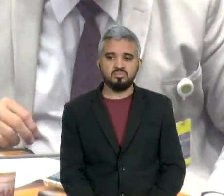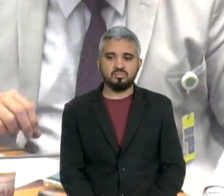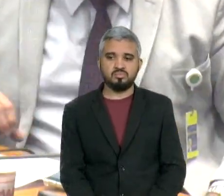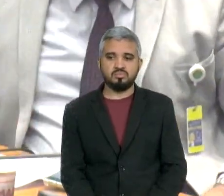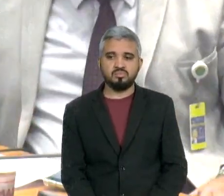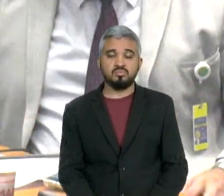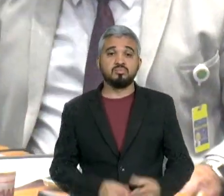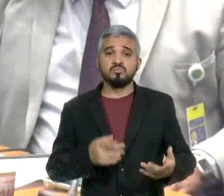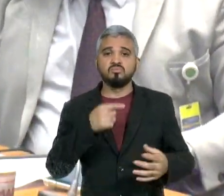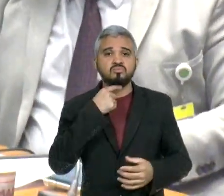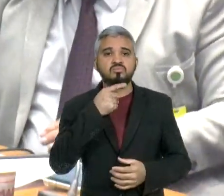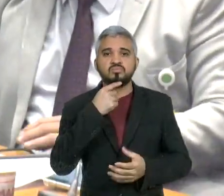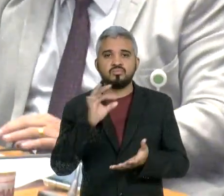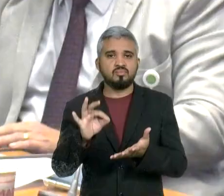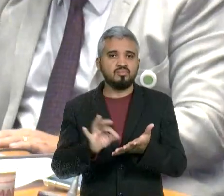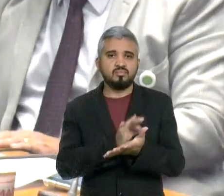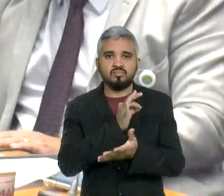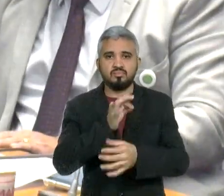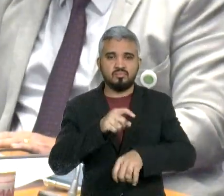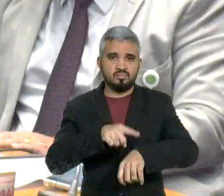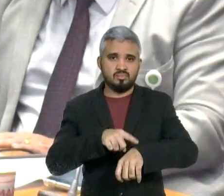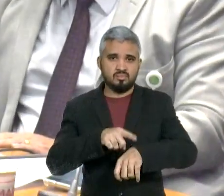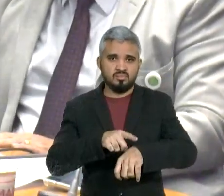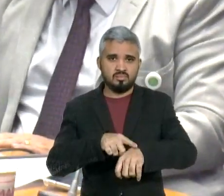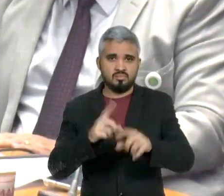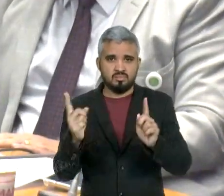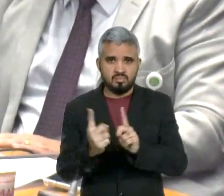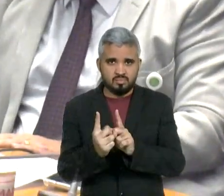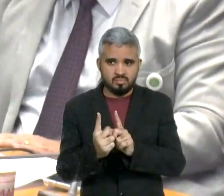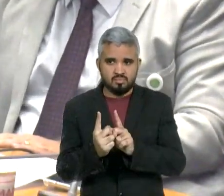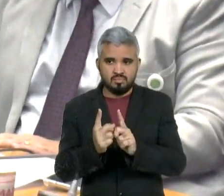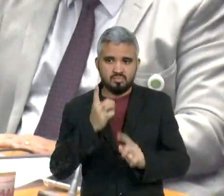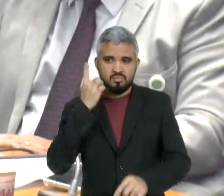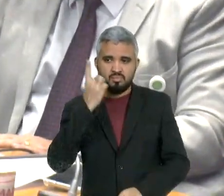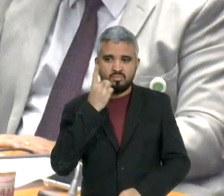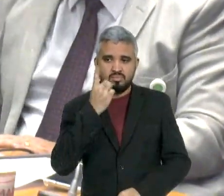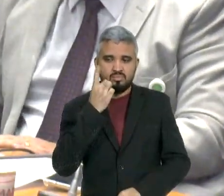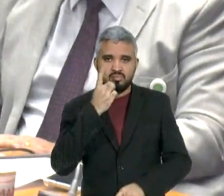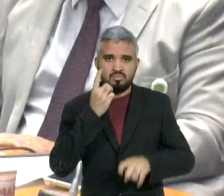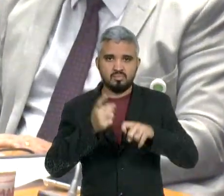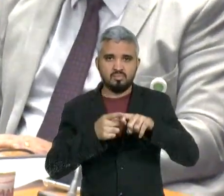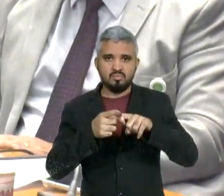Não há outros oradores inscritos. Não. Deputado doutor Iglesias acaba de se inscrever.